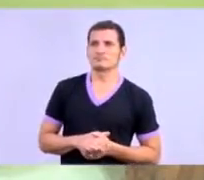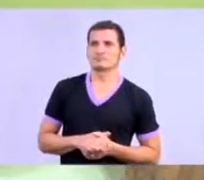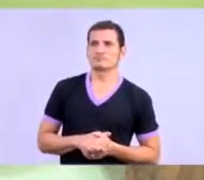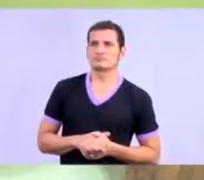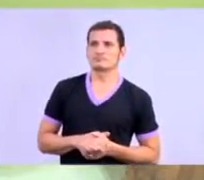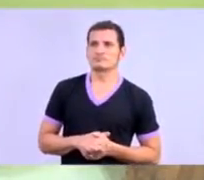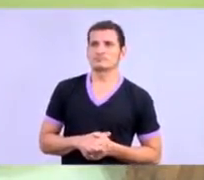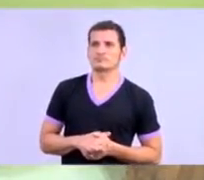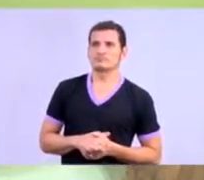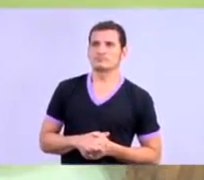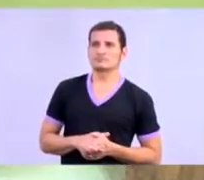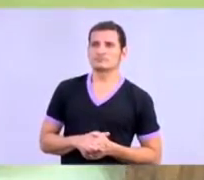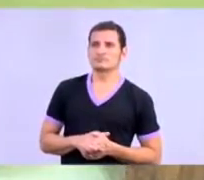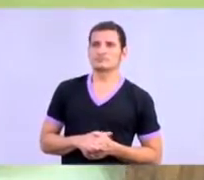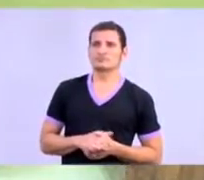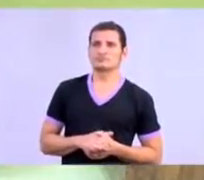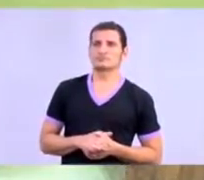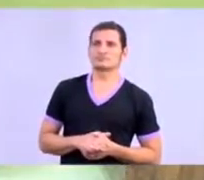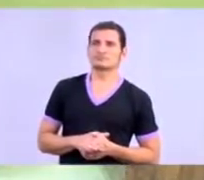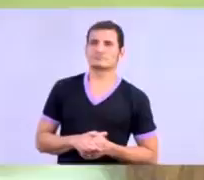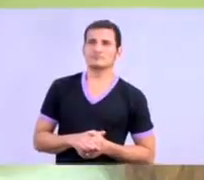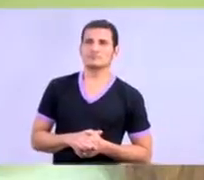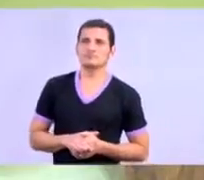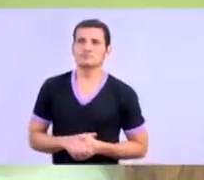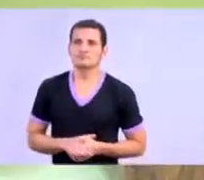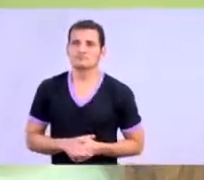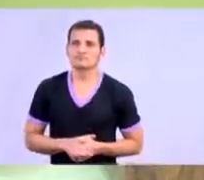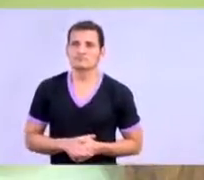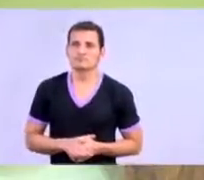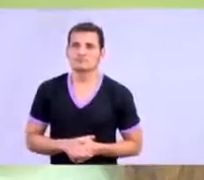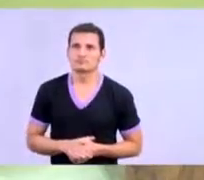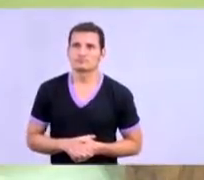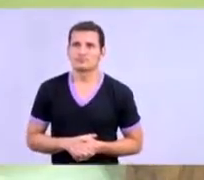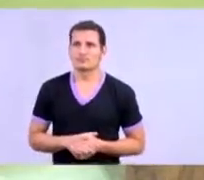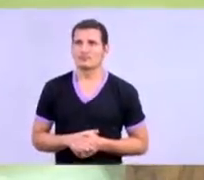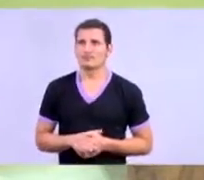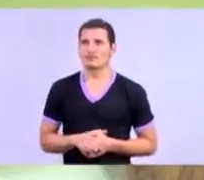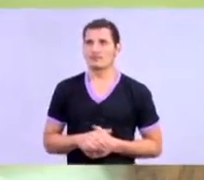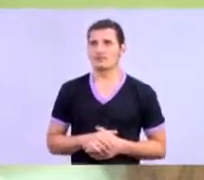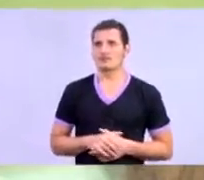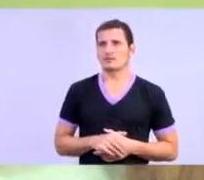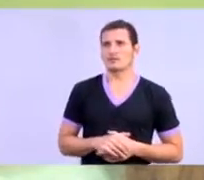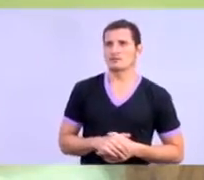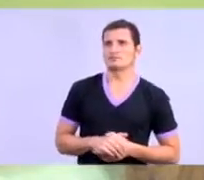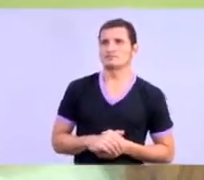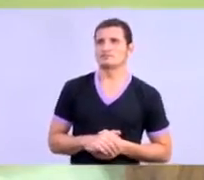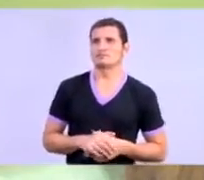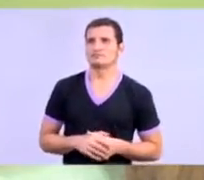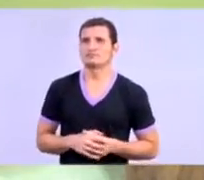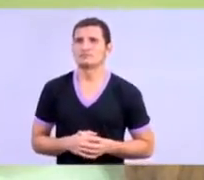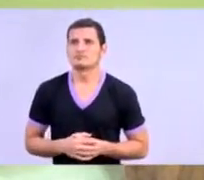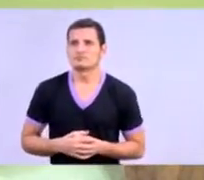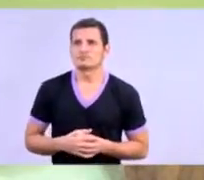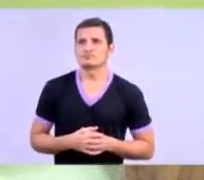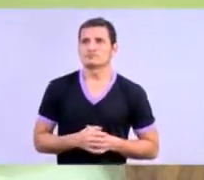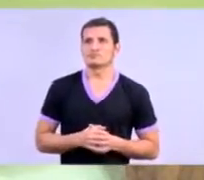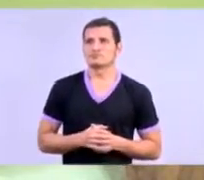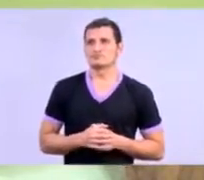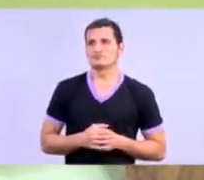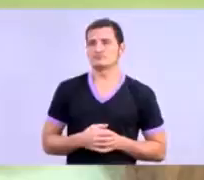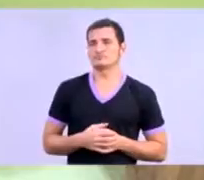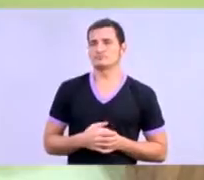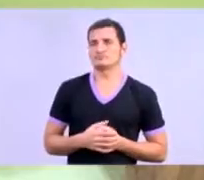da direita, pela coluna da direita, ela fez pela coluna da esquerda. Então ela pegou exatamente o seguinte: cabos